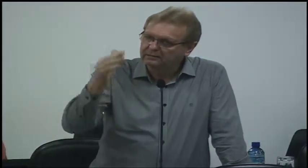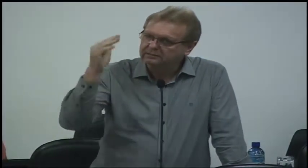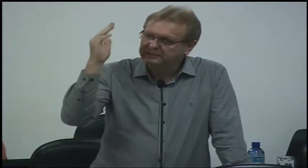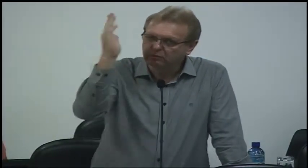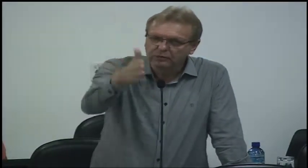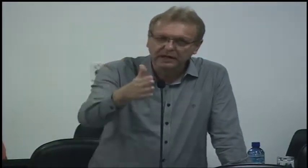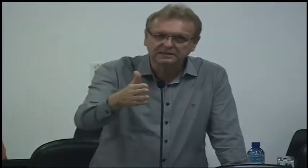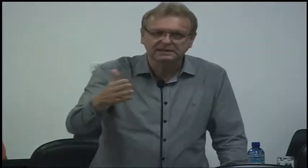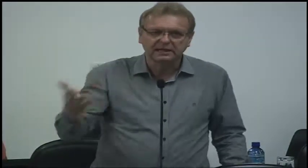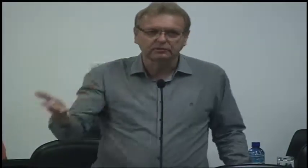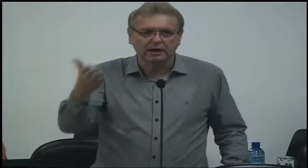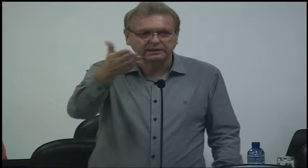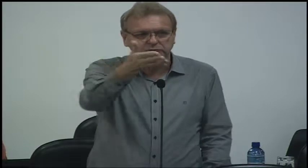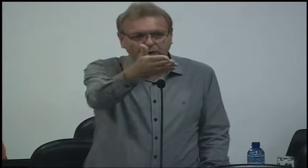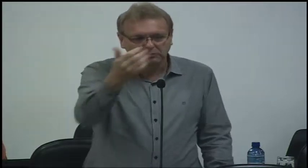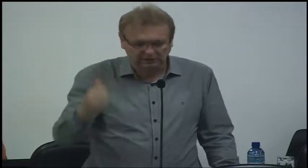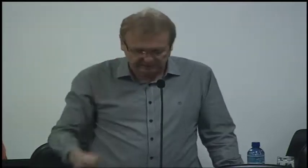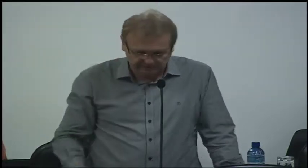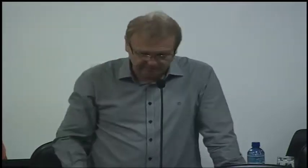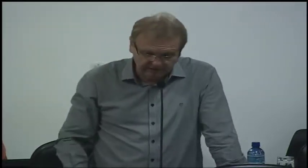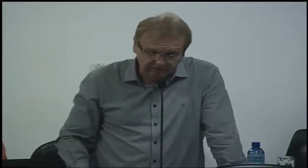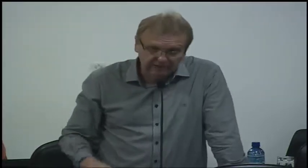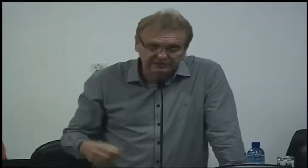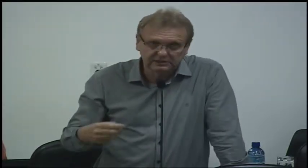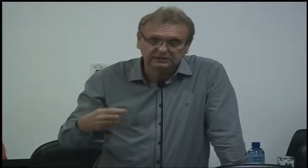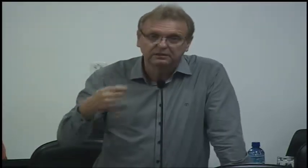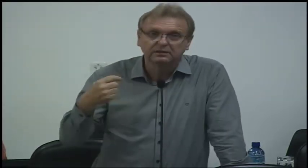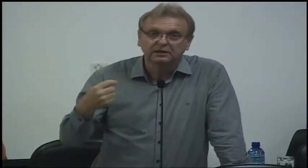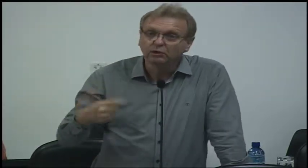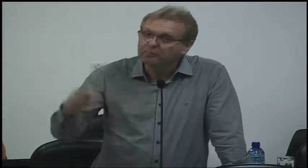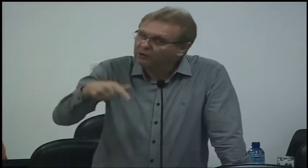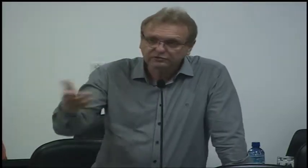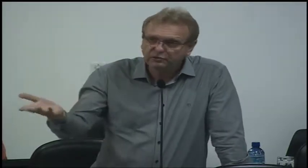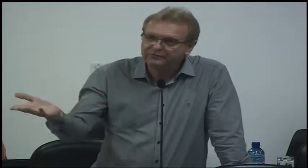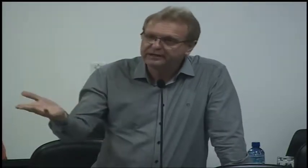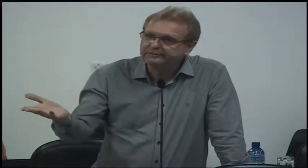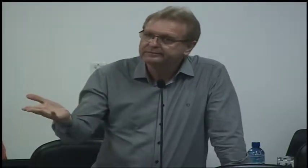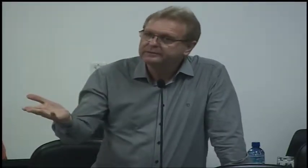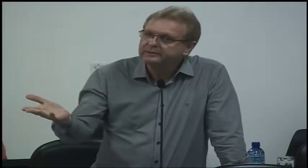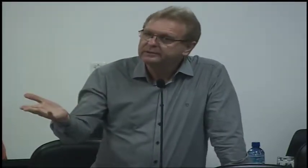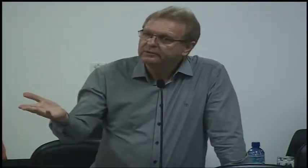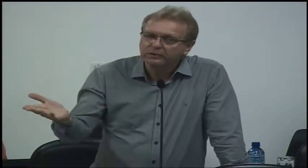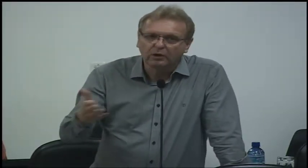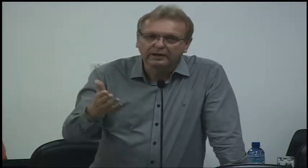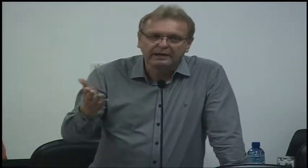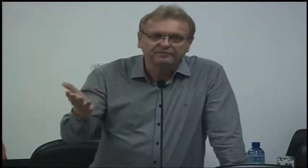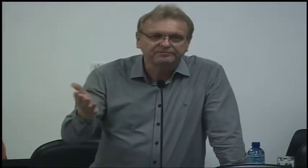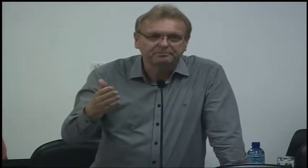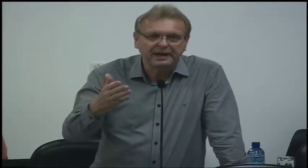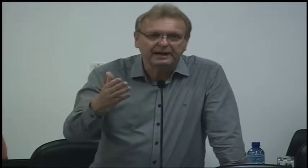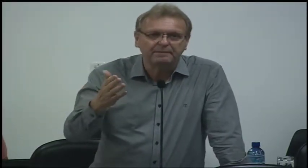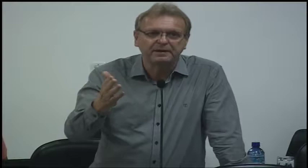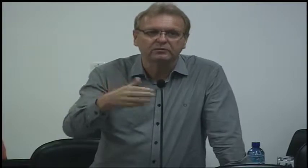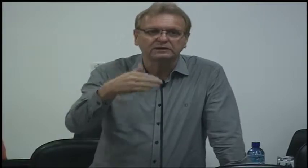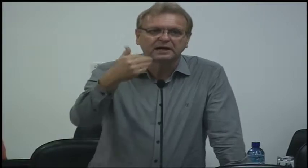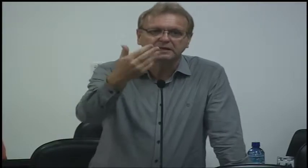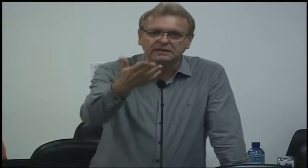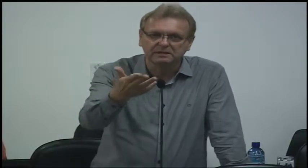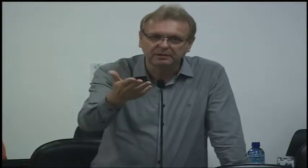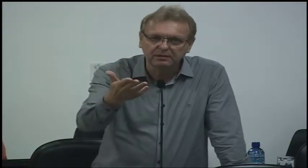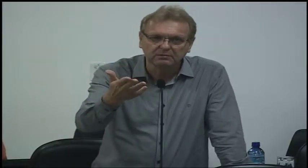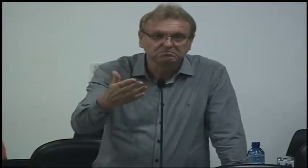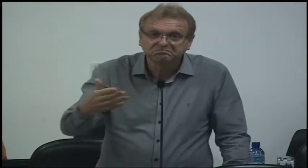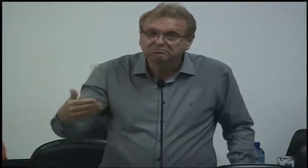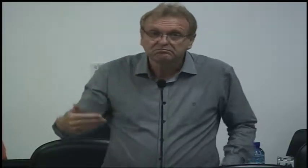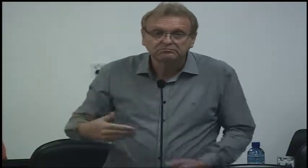guarda, segurança lá no autoatendimento, e o povo sofrendo. Quando alguém pega lá e pega com a saidinha